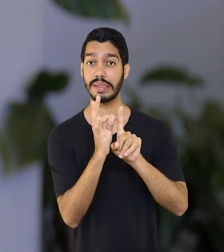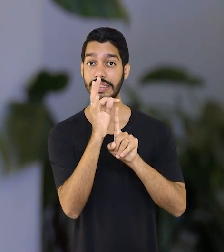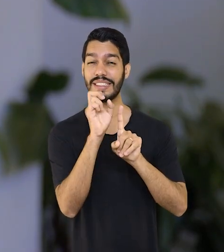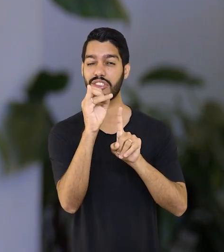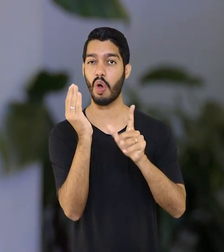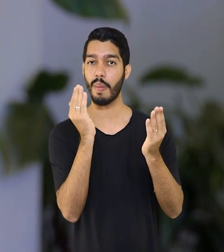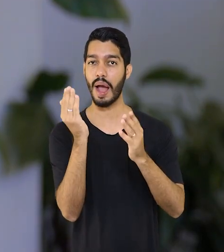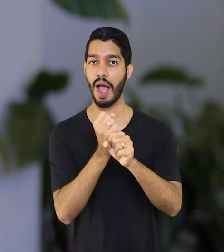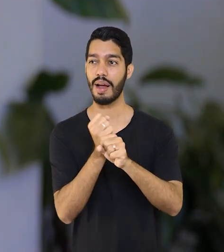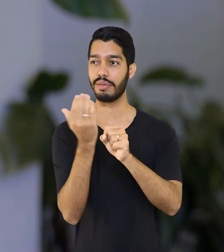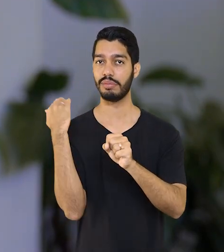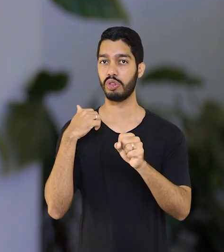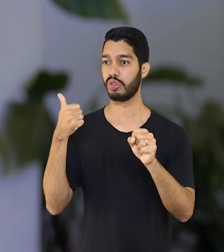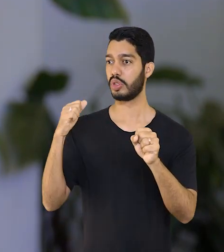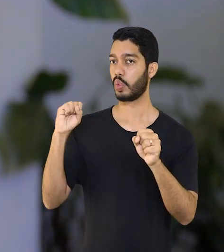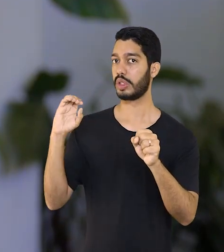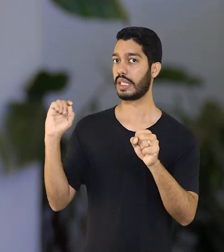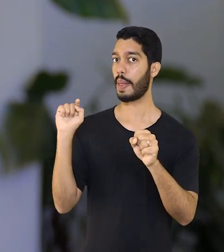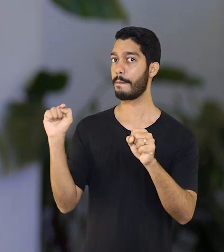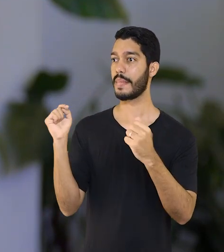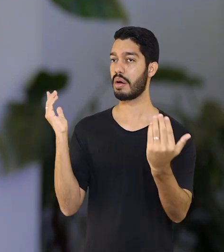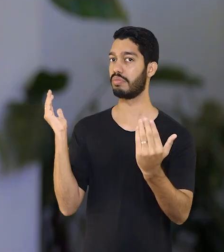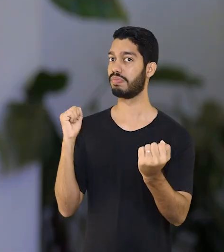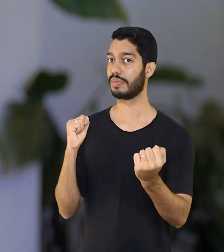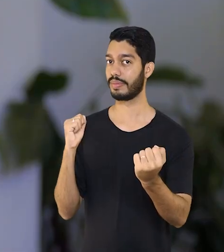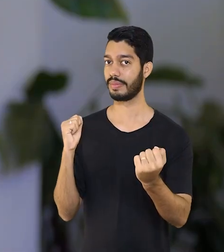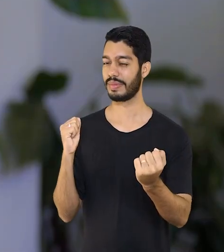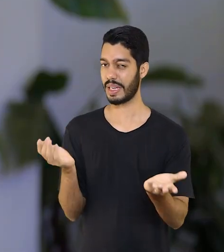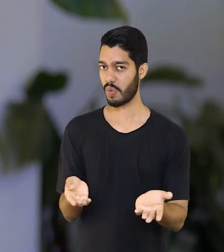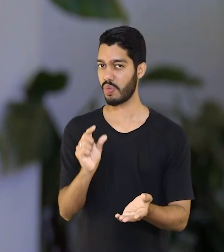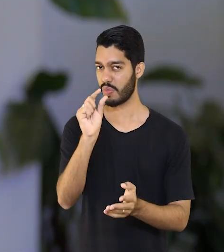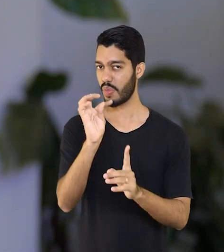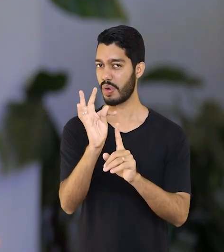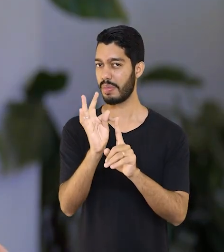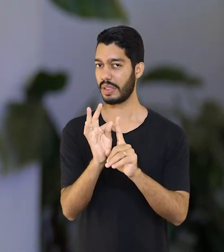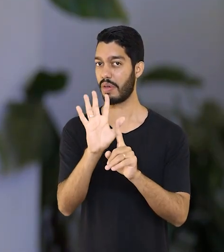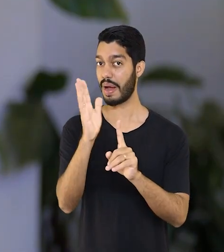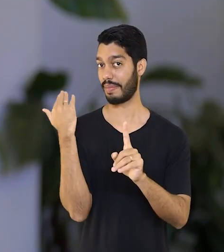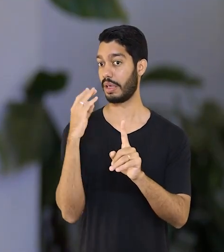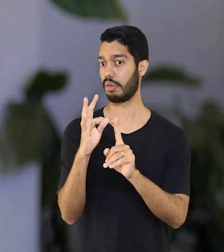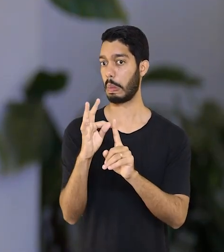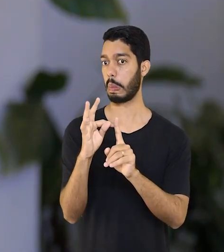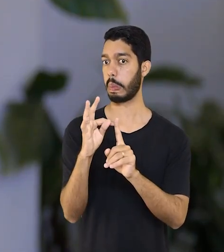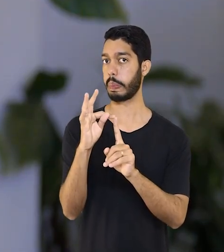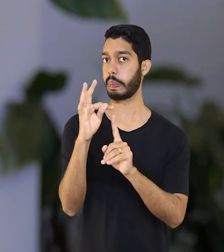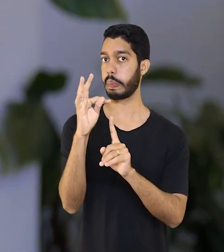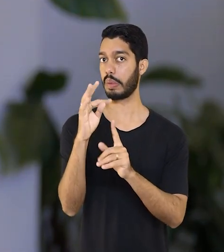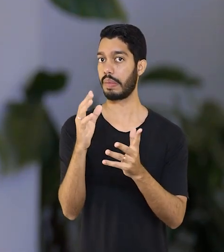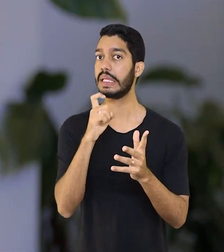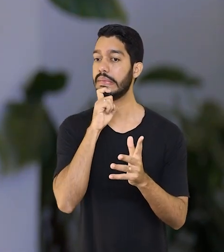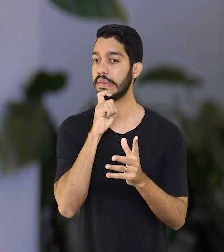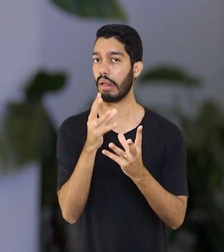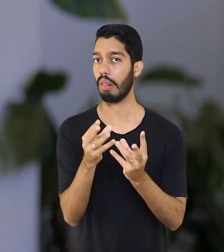mil anos. Agora baixou. Mas não para o normal, continua mais elevado. Claro que não havia estação, mas se todos os métodos de